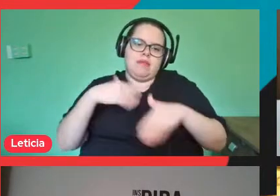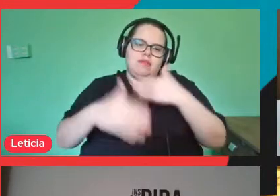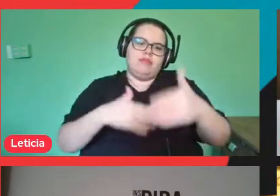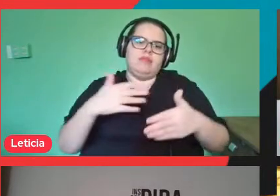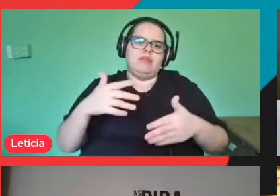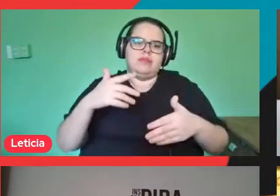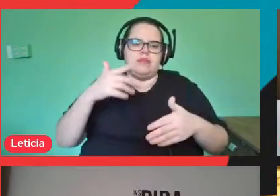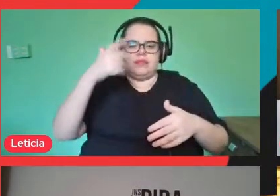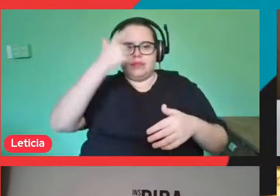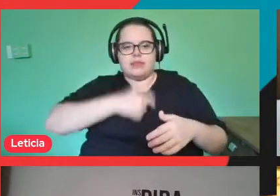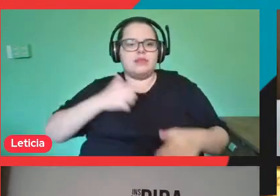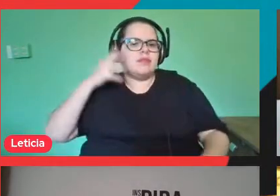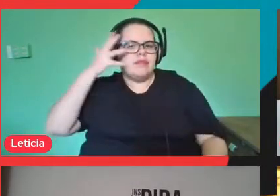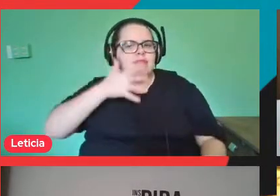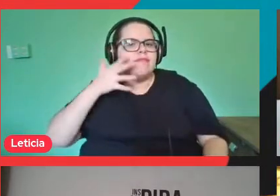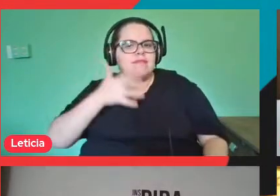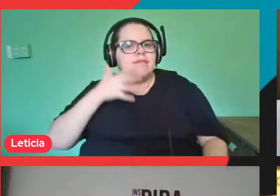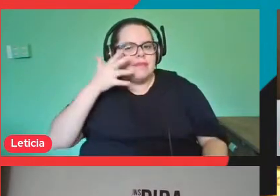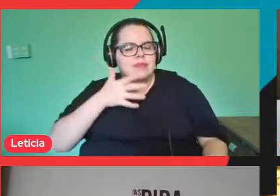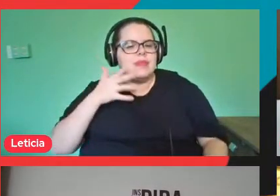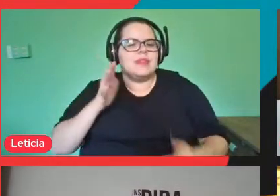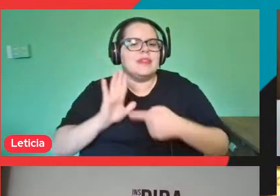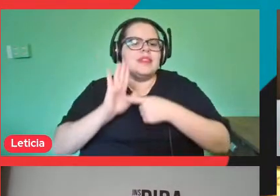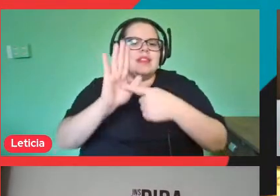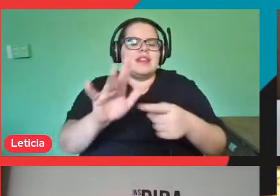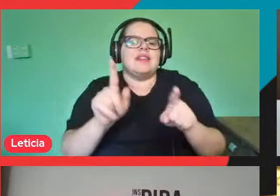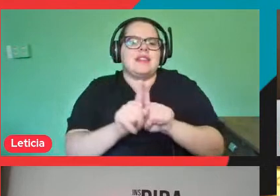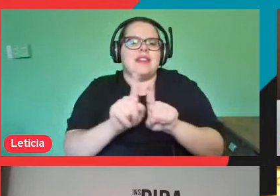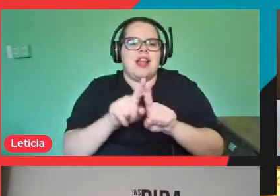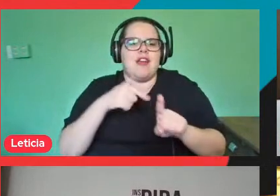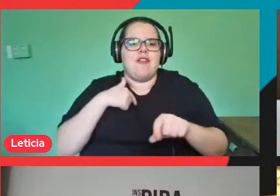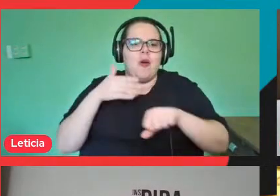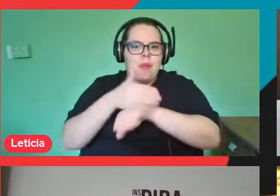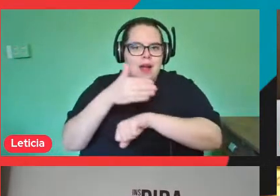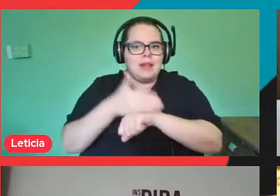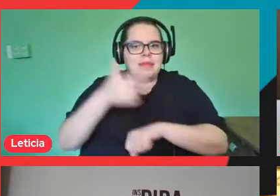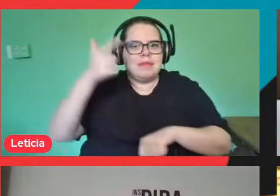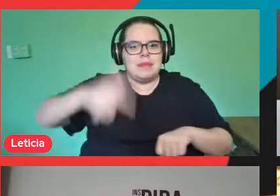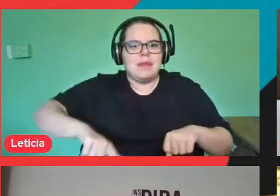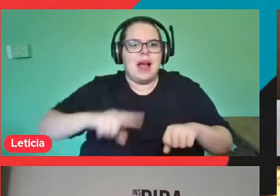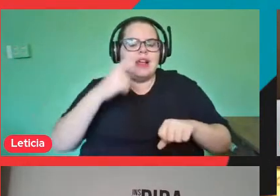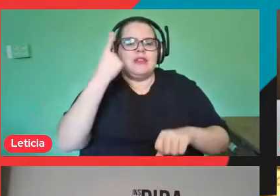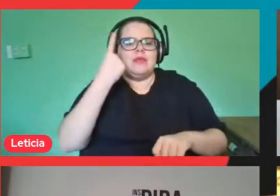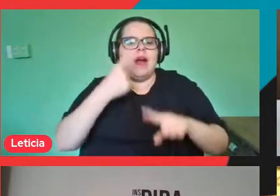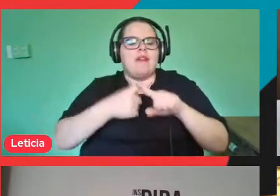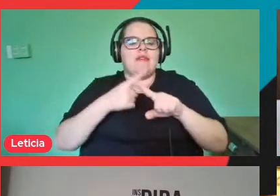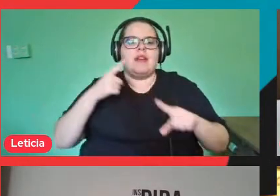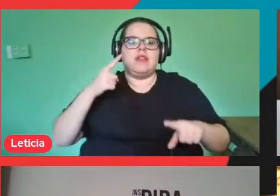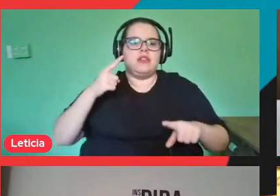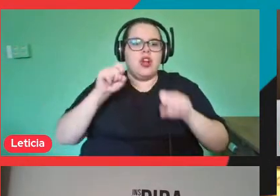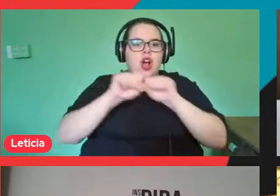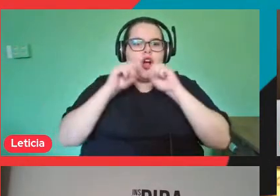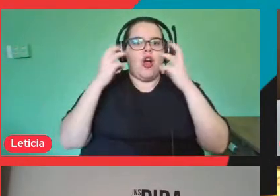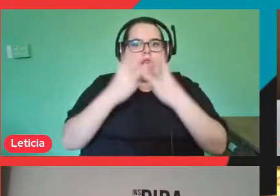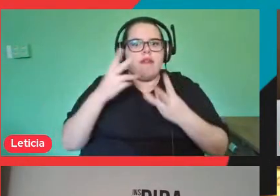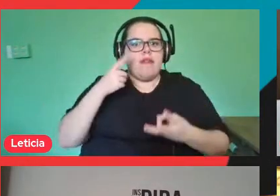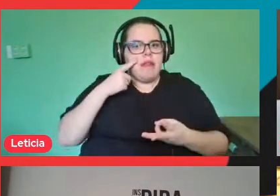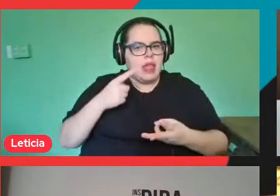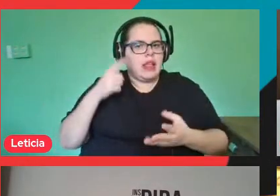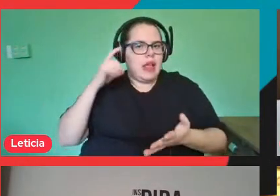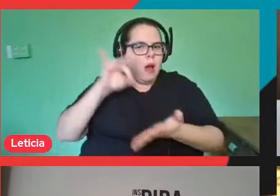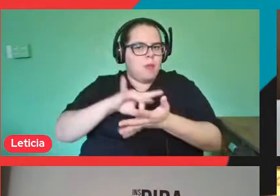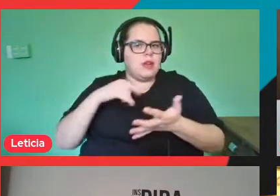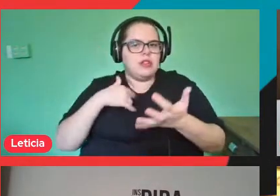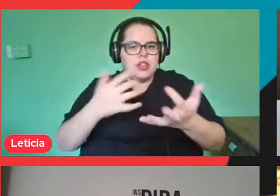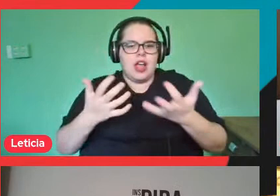virar facilitadora. E eu falei assim, não, peraí, eu vou participar mais uma vez desse workshop para ver se realmente eu quero isso.